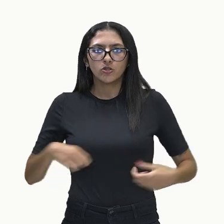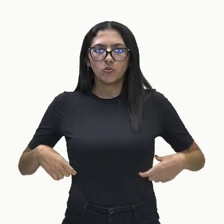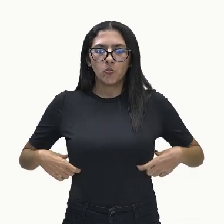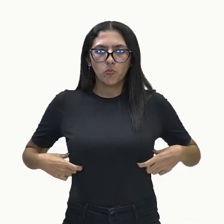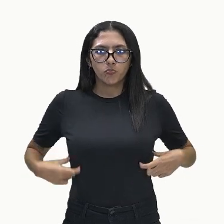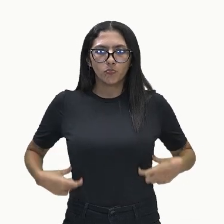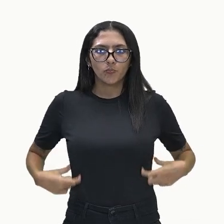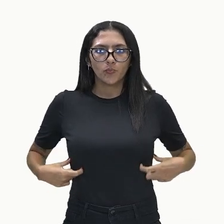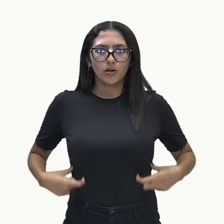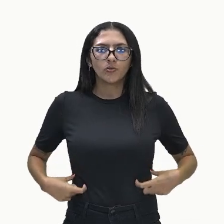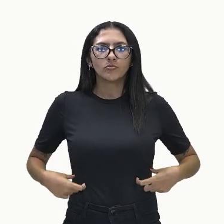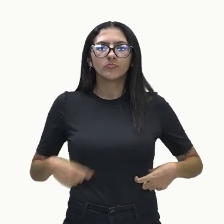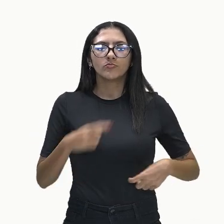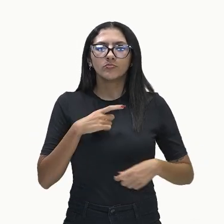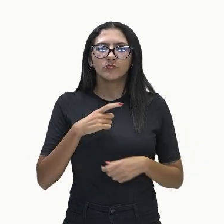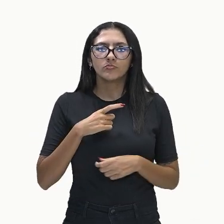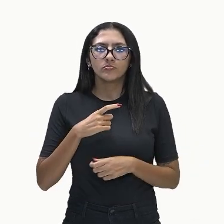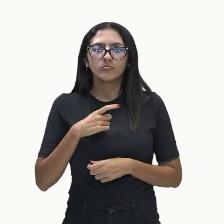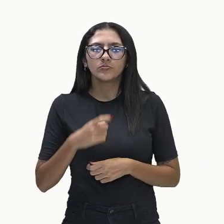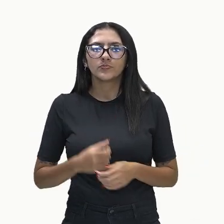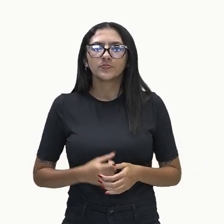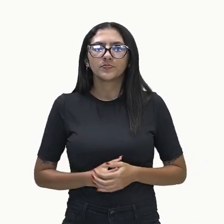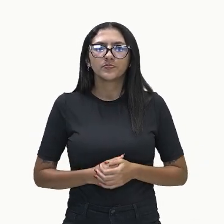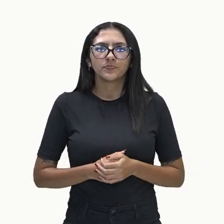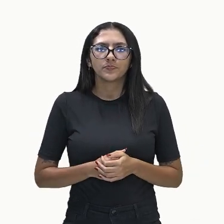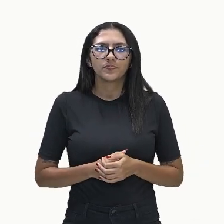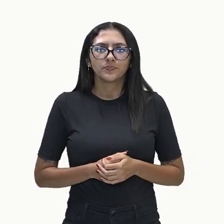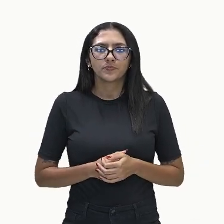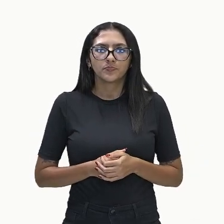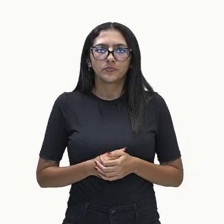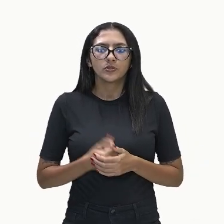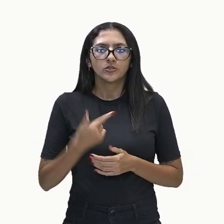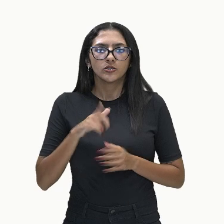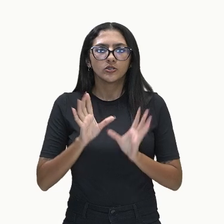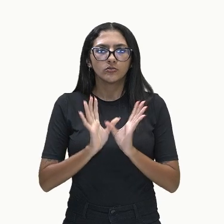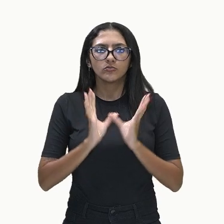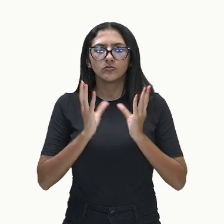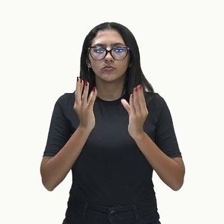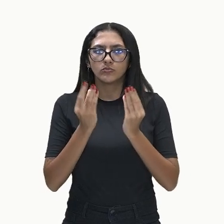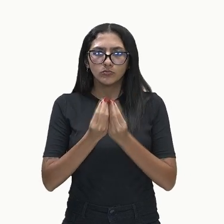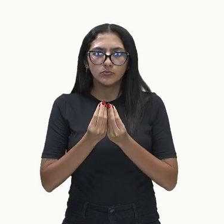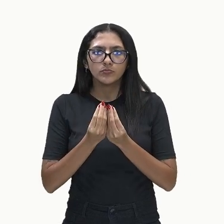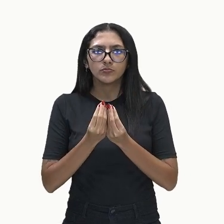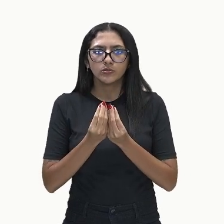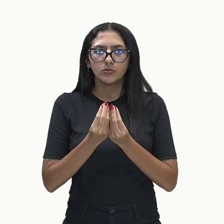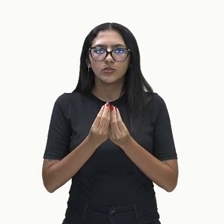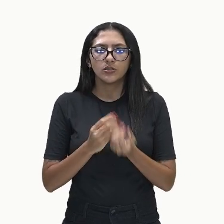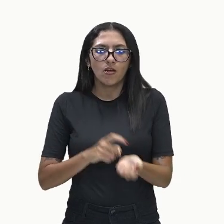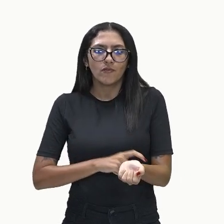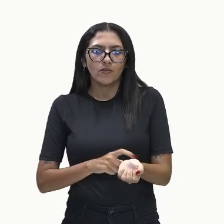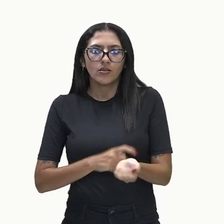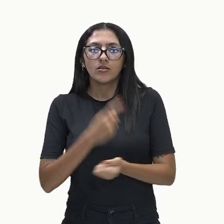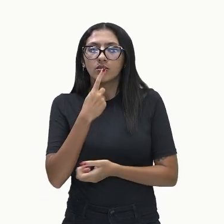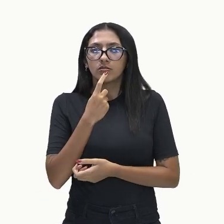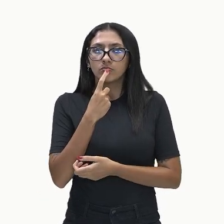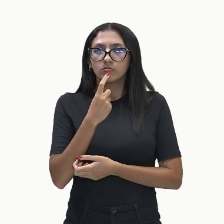ela vai devolver para o coração sangue rico em